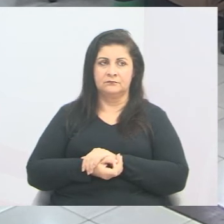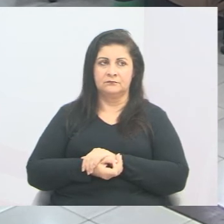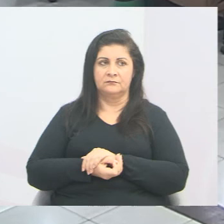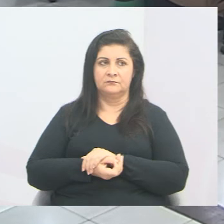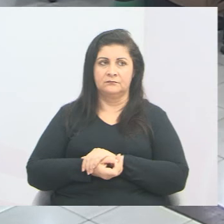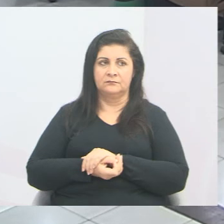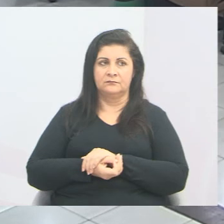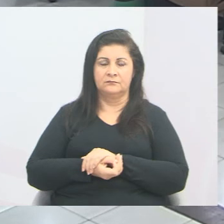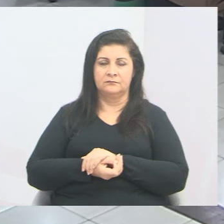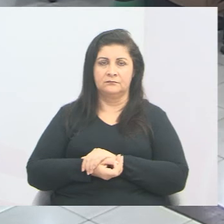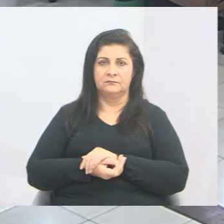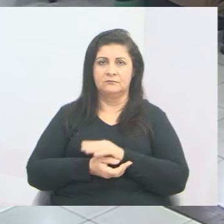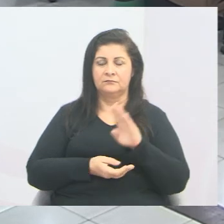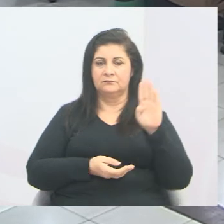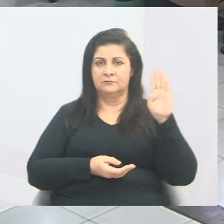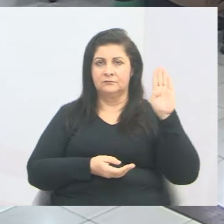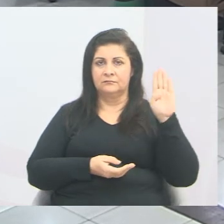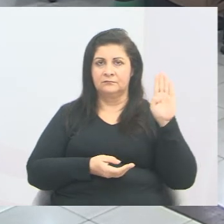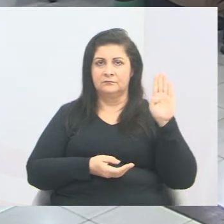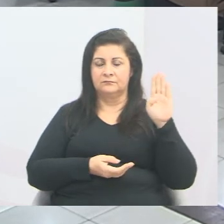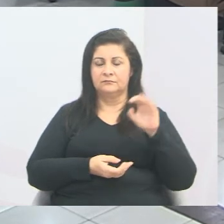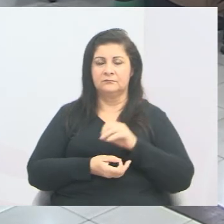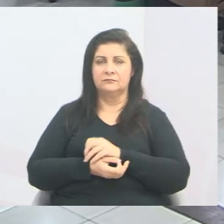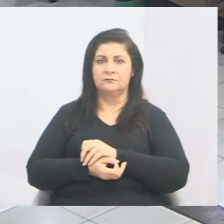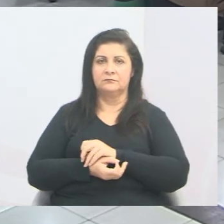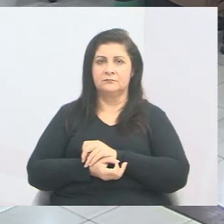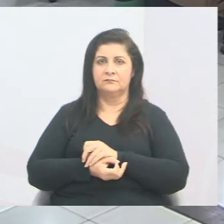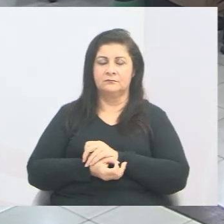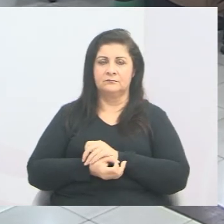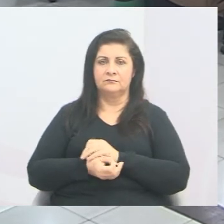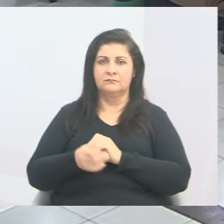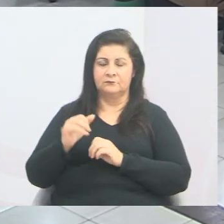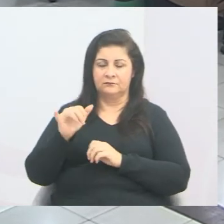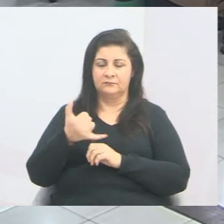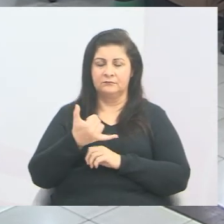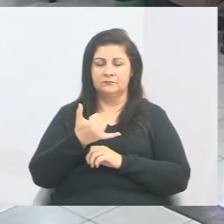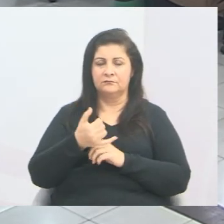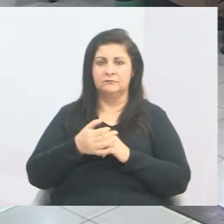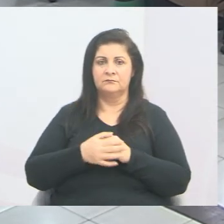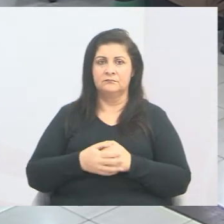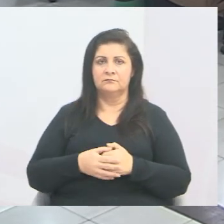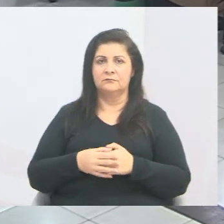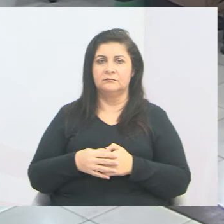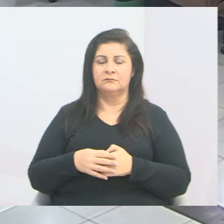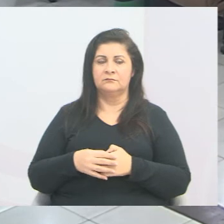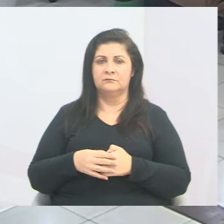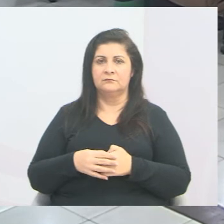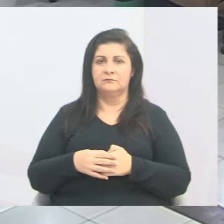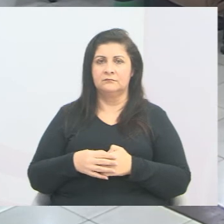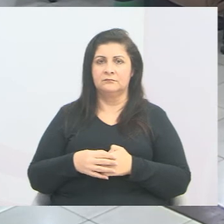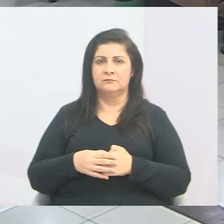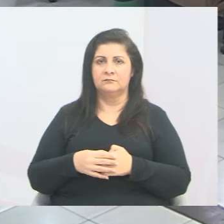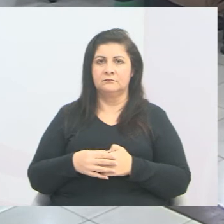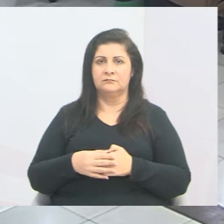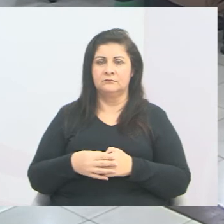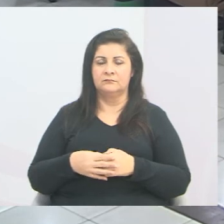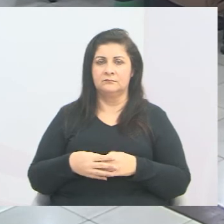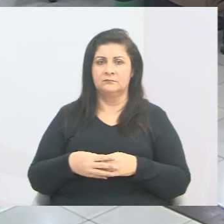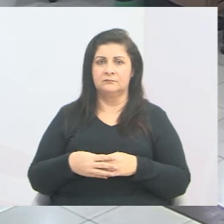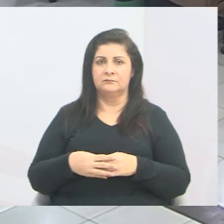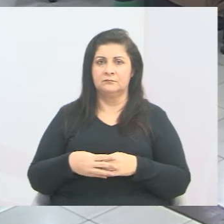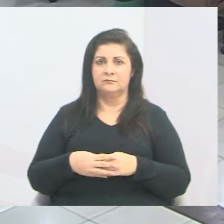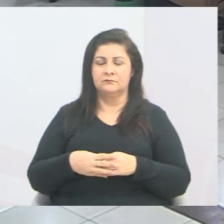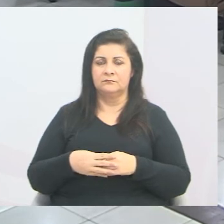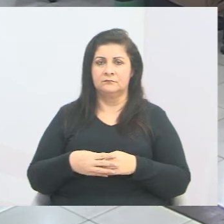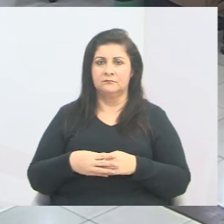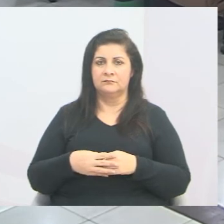Eu também aproveitar e fazer um comentário aqui. Eu vejo aqui que, por exemplo, em termos